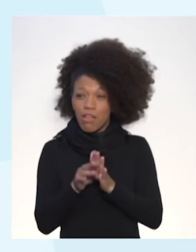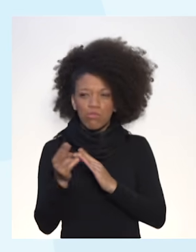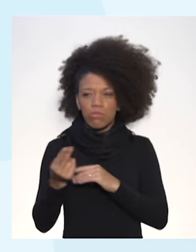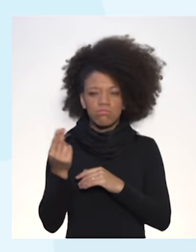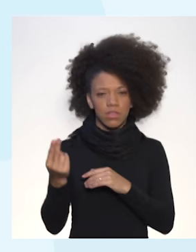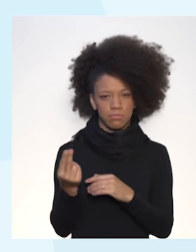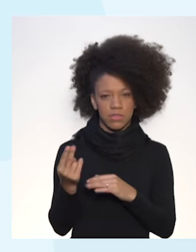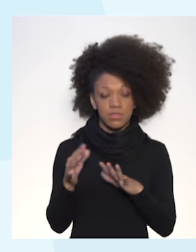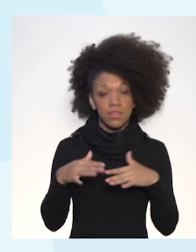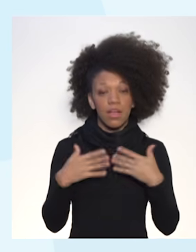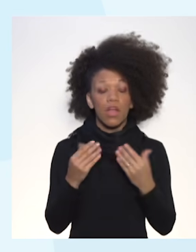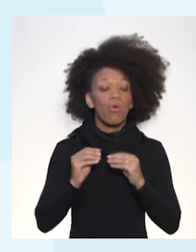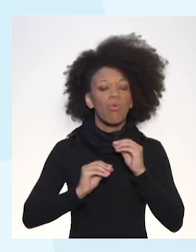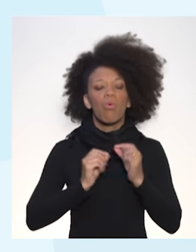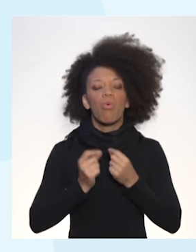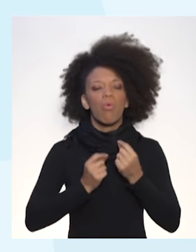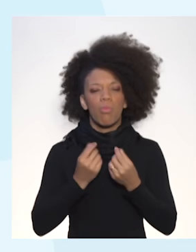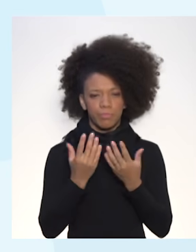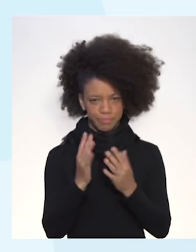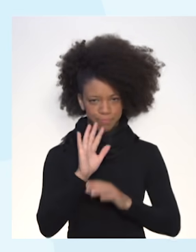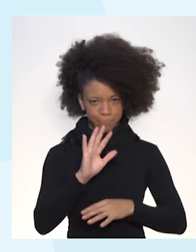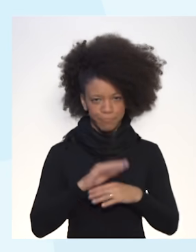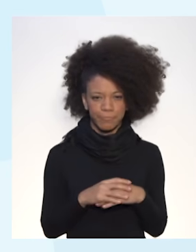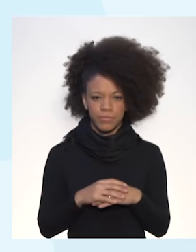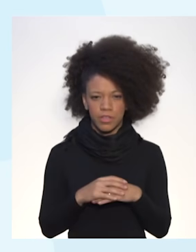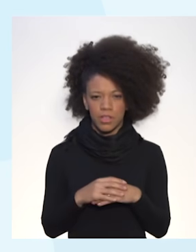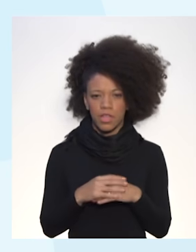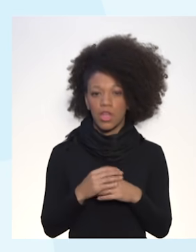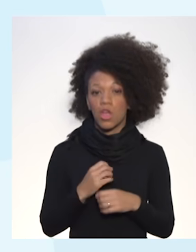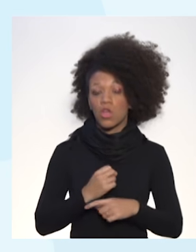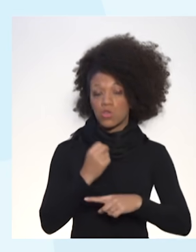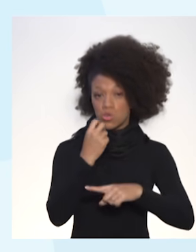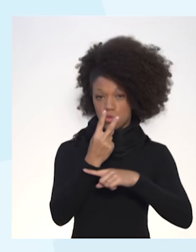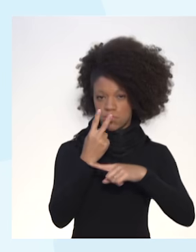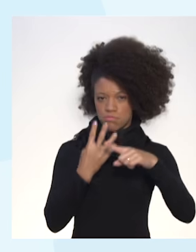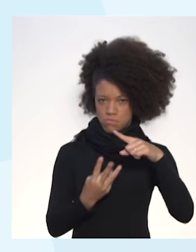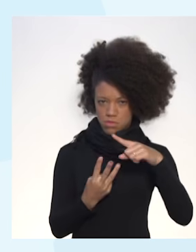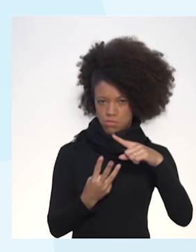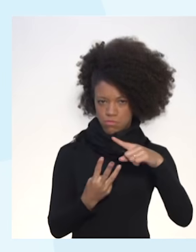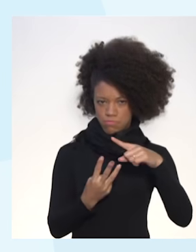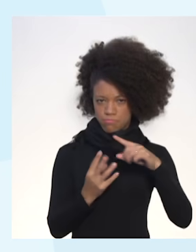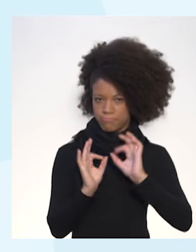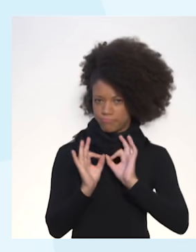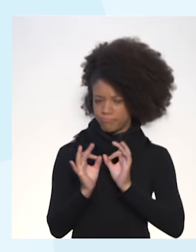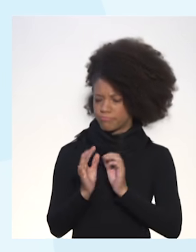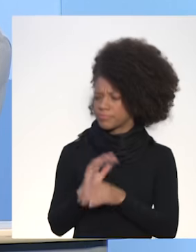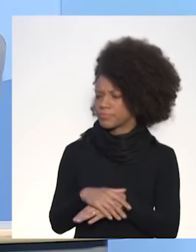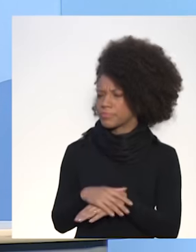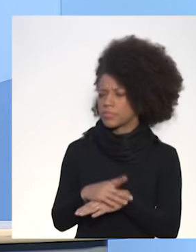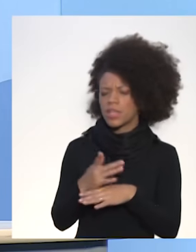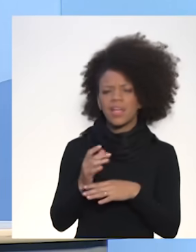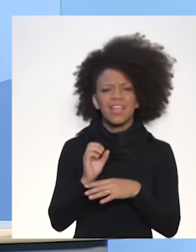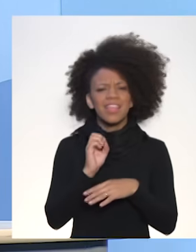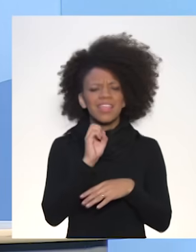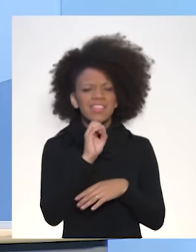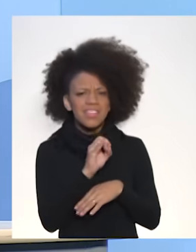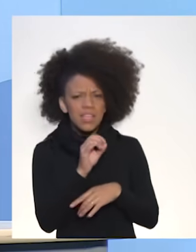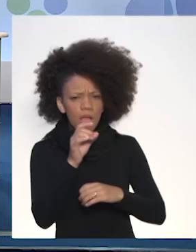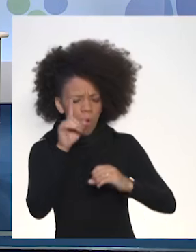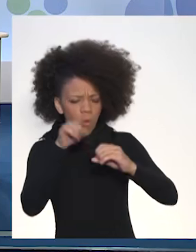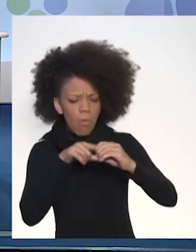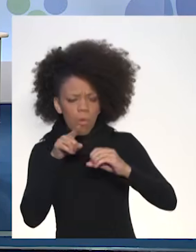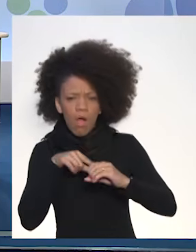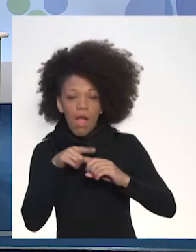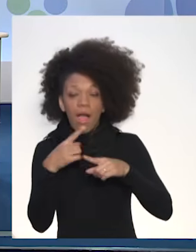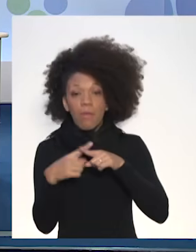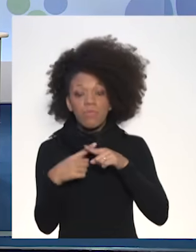vai ficar o 2 terços que a gente já tinha comentado. É verdade. Beleza? Se cortar o zero, a gente sempre fala, mas na realidade